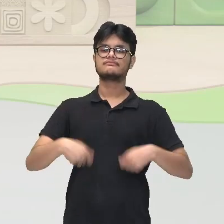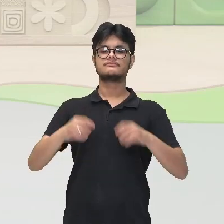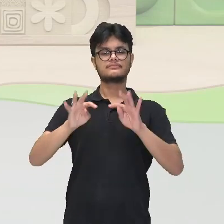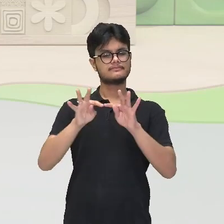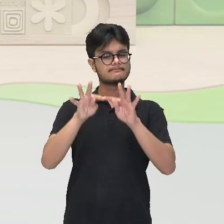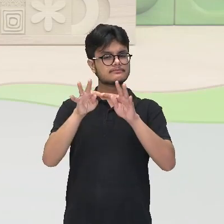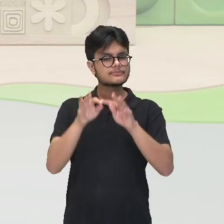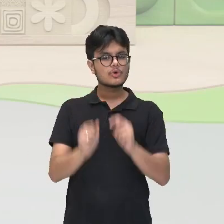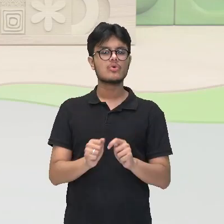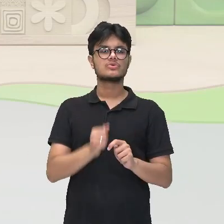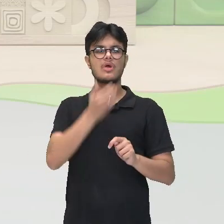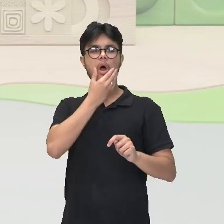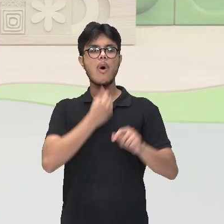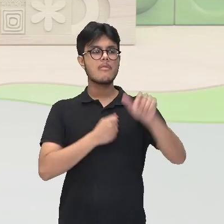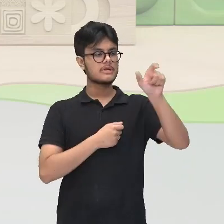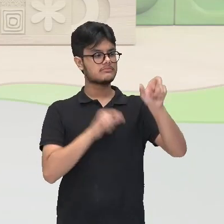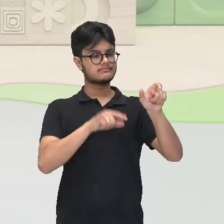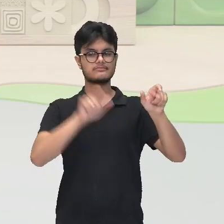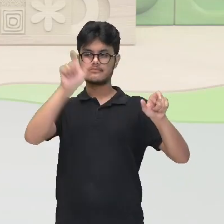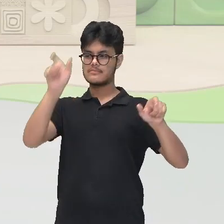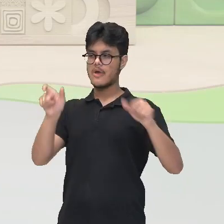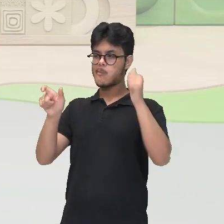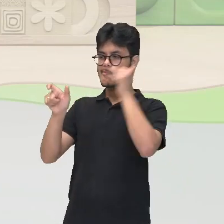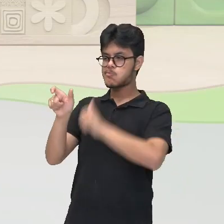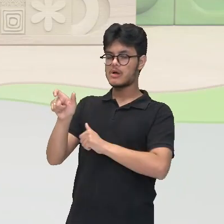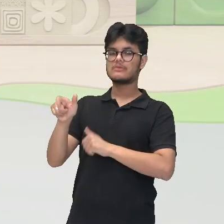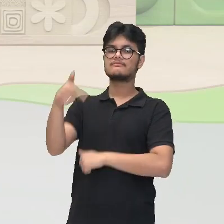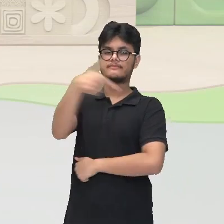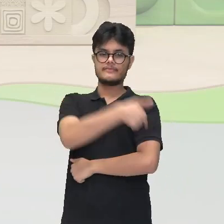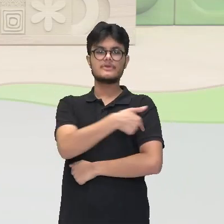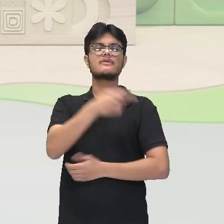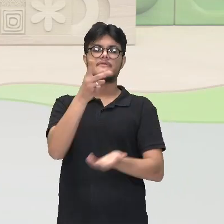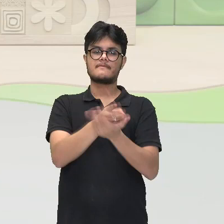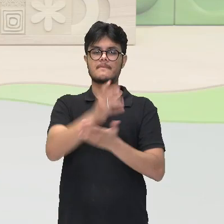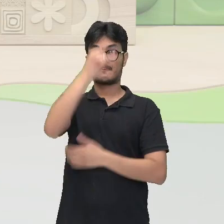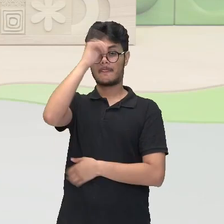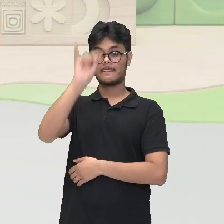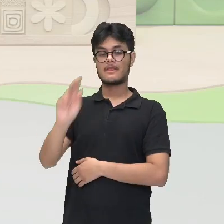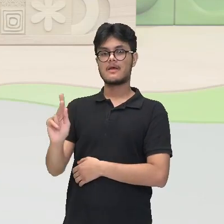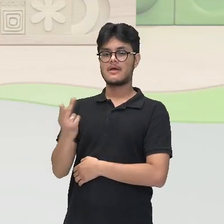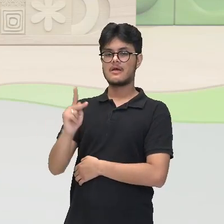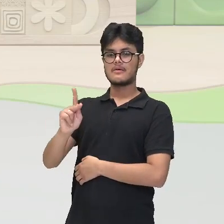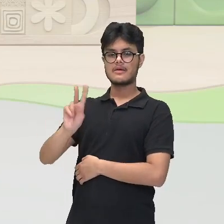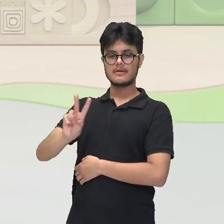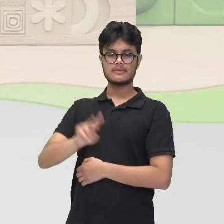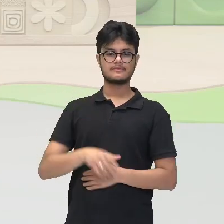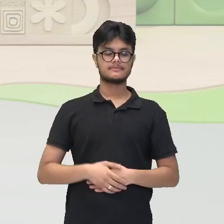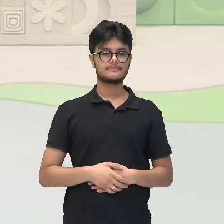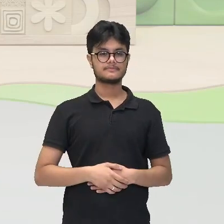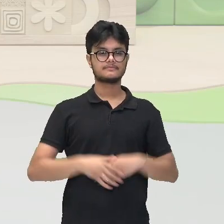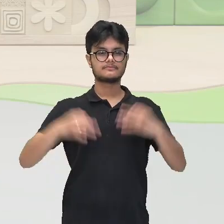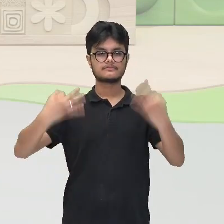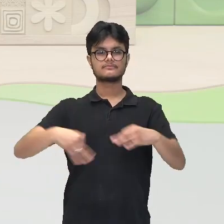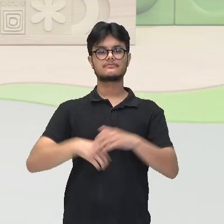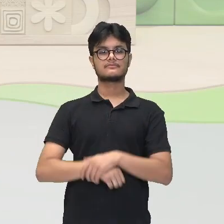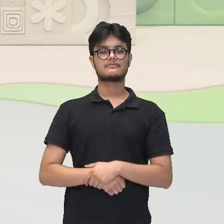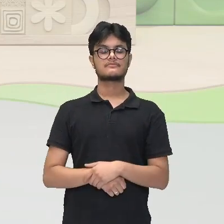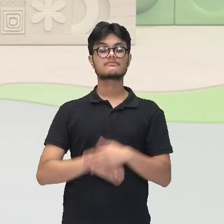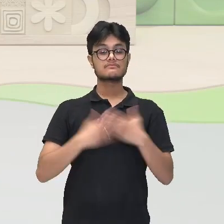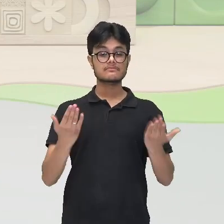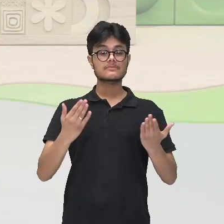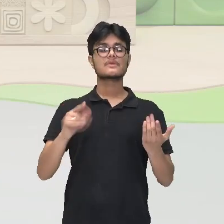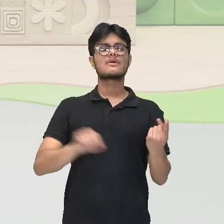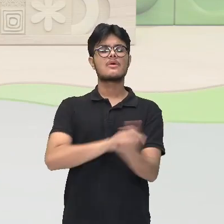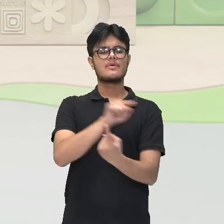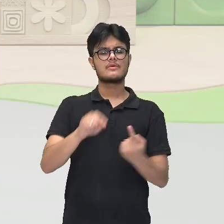a menina quanto o menino, estejam prevenidos, certo? Então, essa é a função